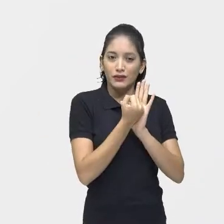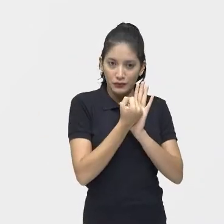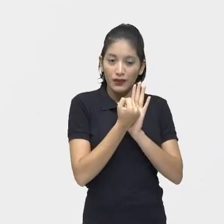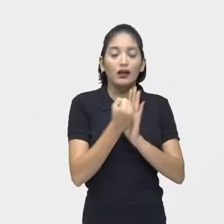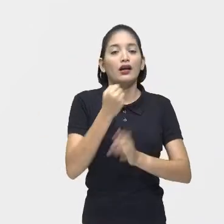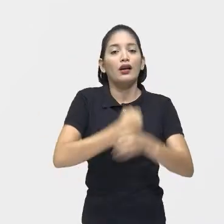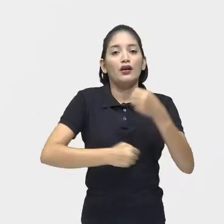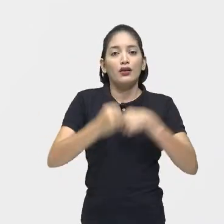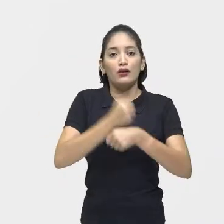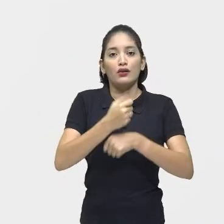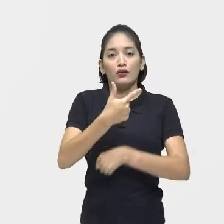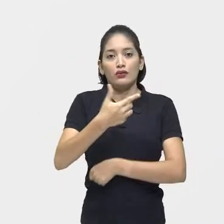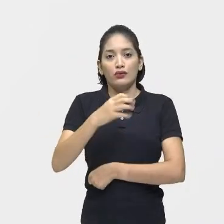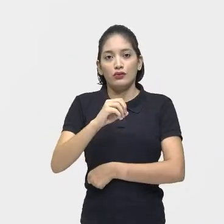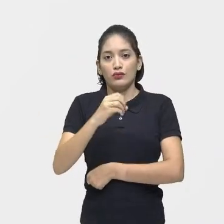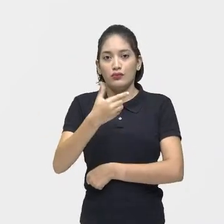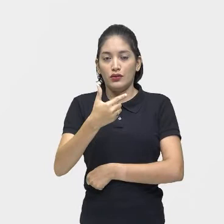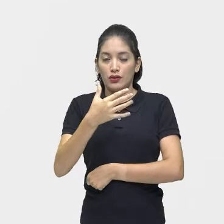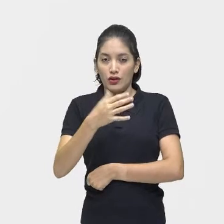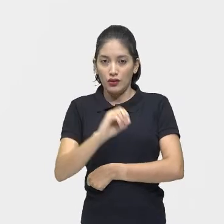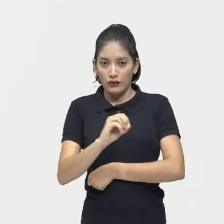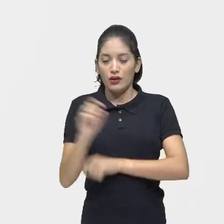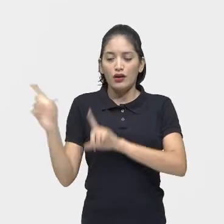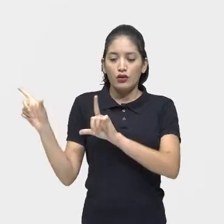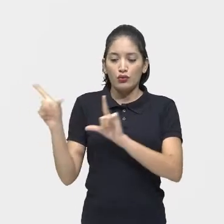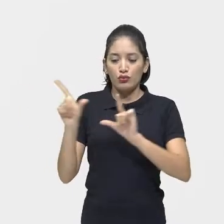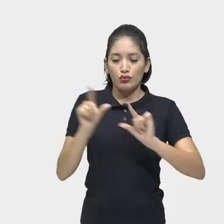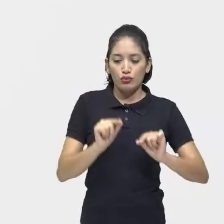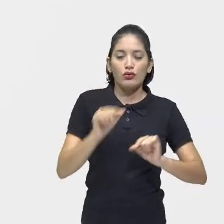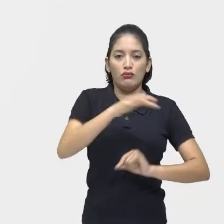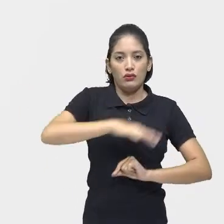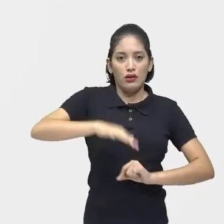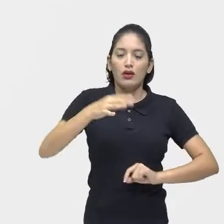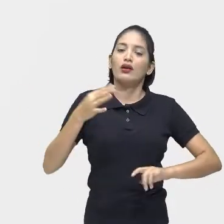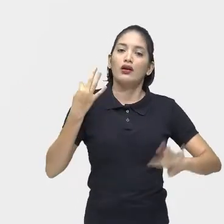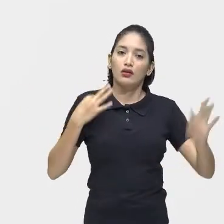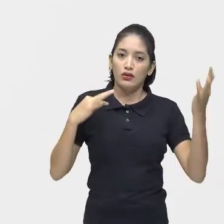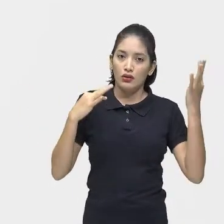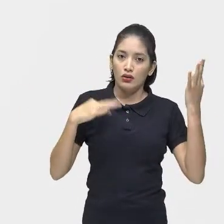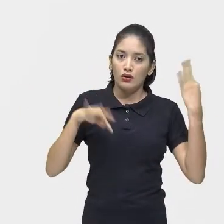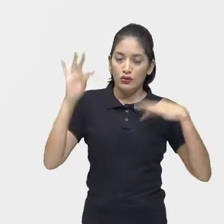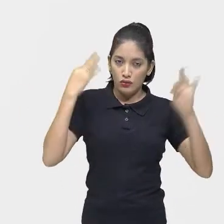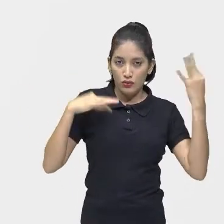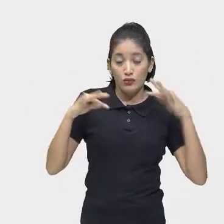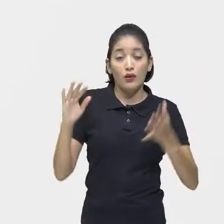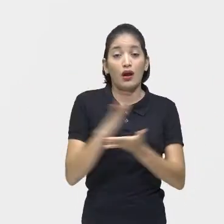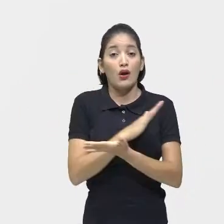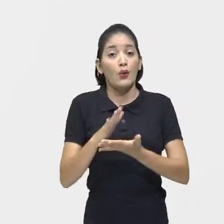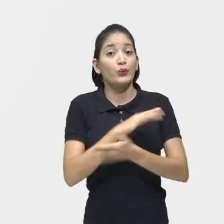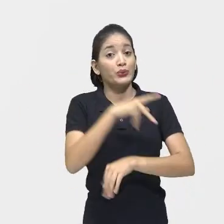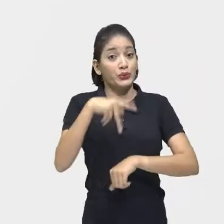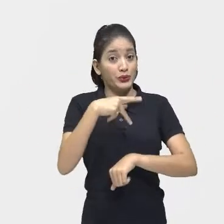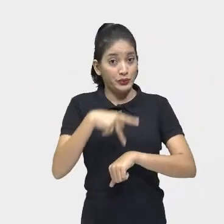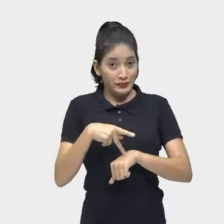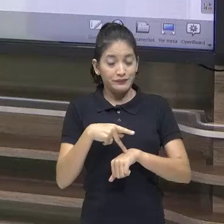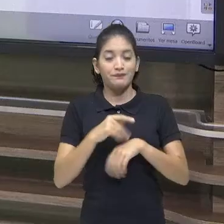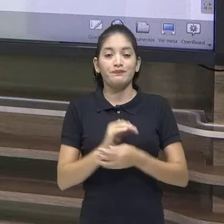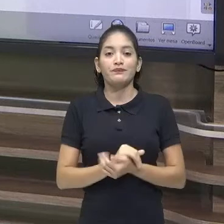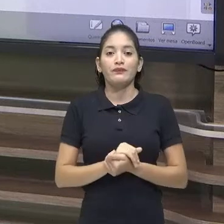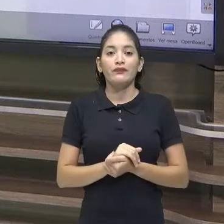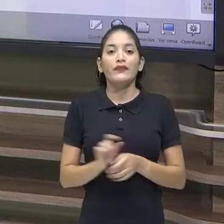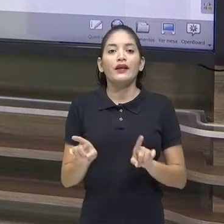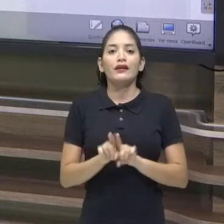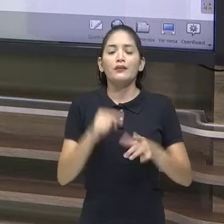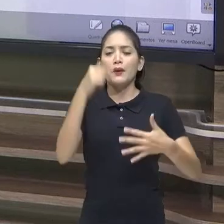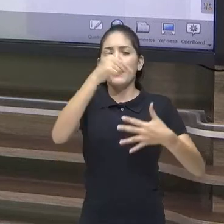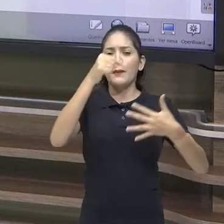ano de 2020, onde a gente tem aí a diminuição da atividade do turismo em muitos países, tá bom? E aí temos alguns